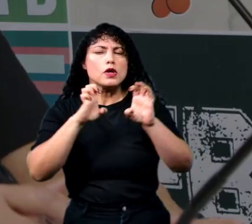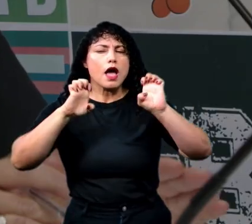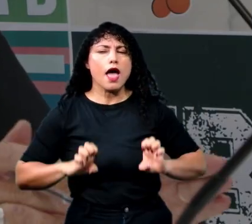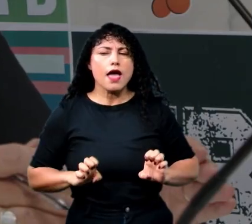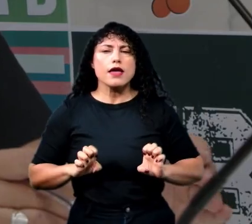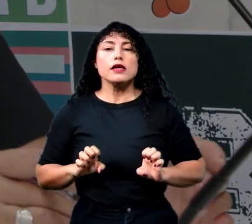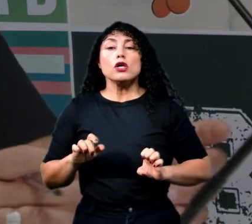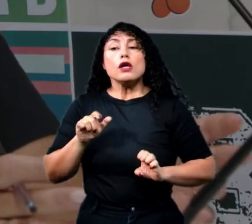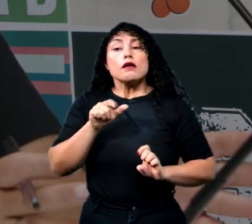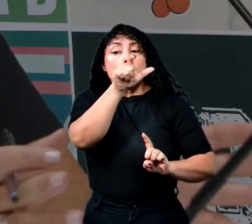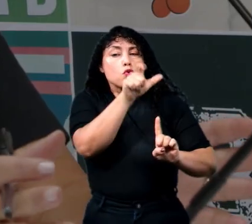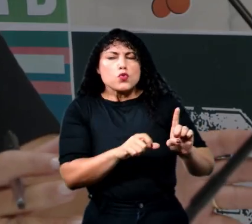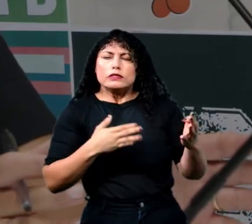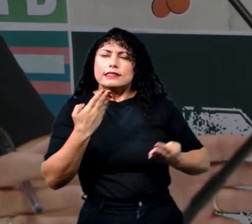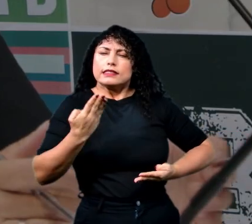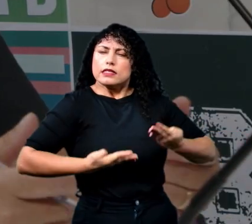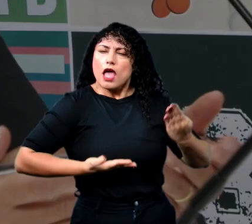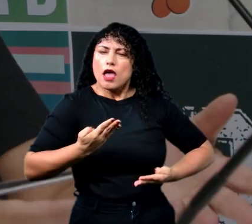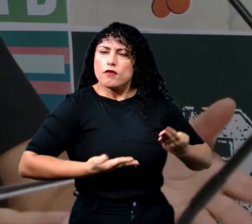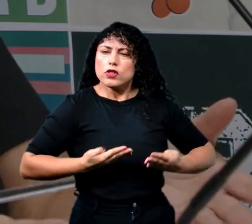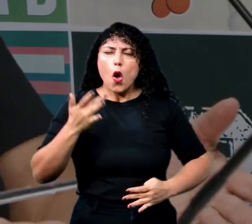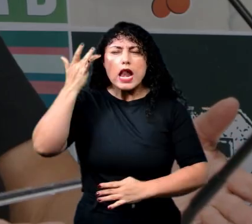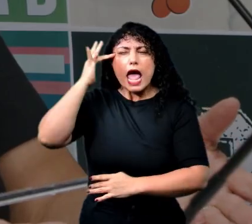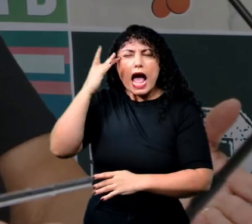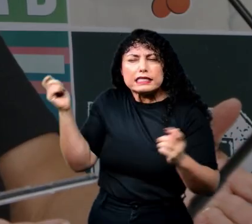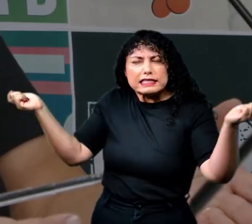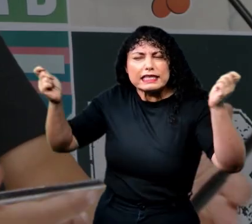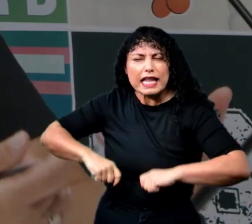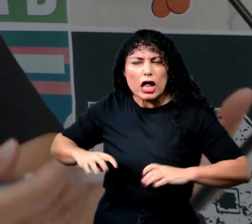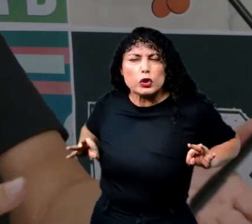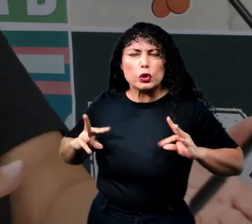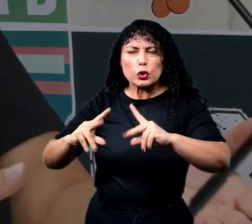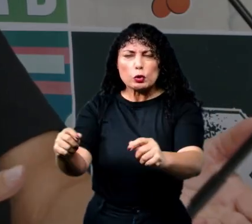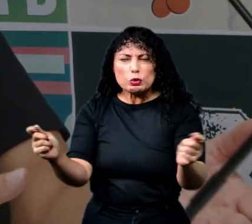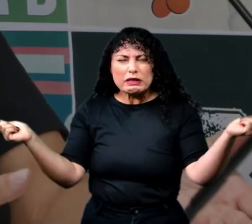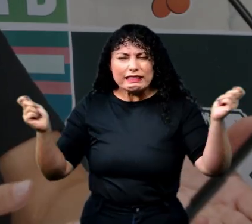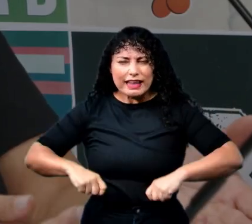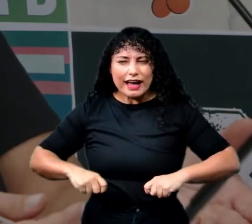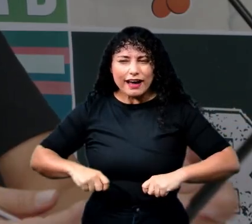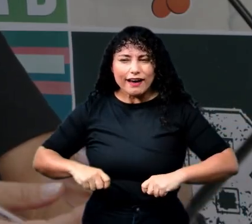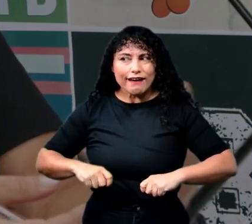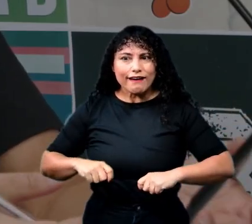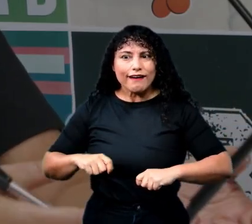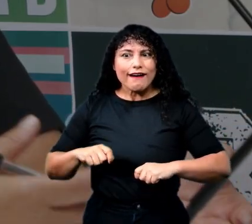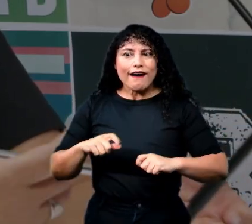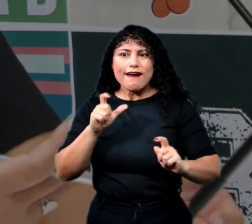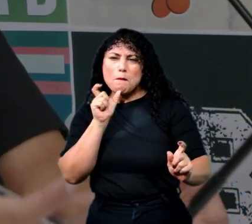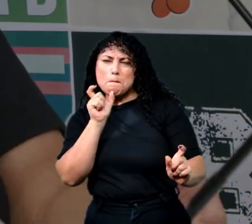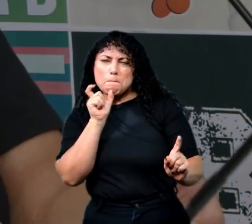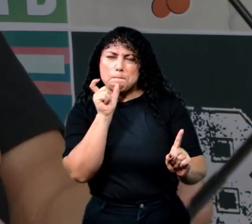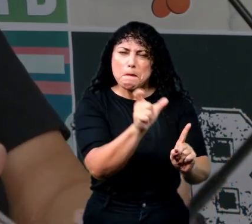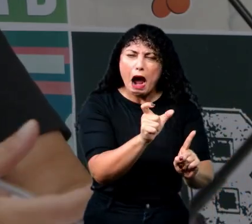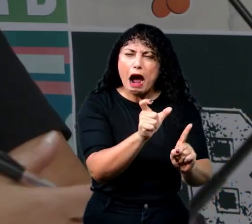muitas vezes o servidor ele acha que pode tudo, mas e acaba ofendendo